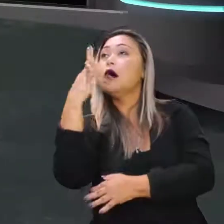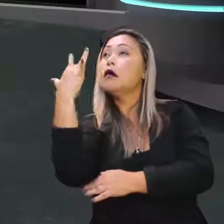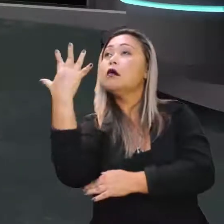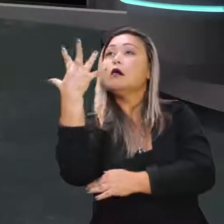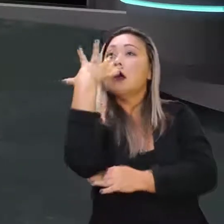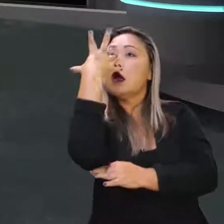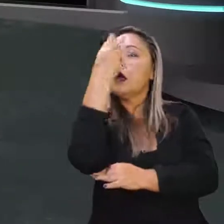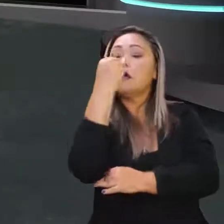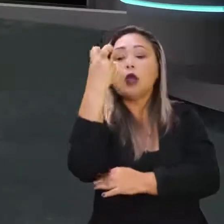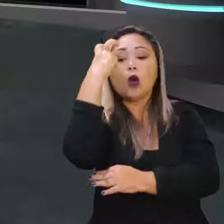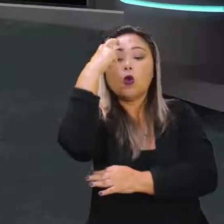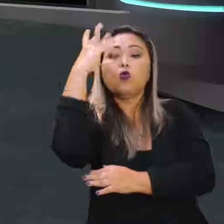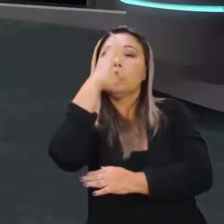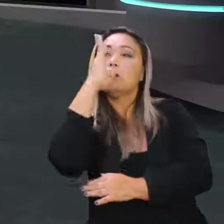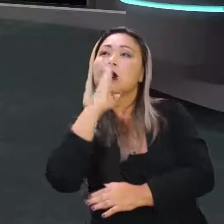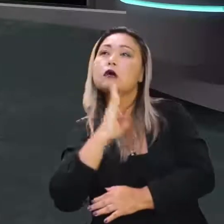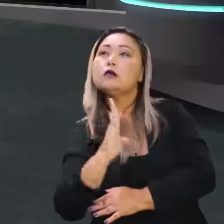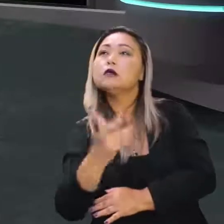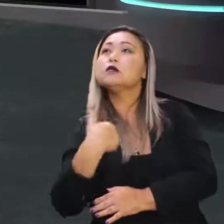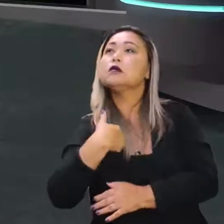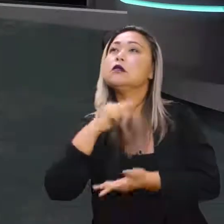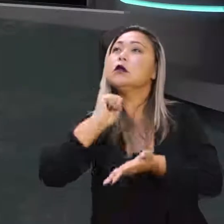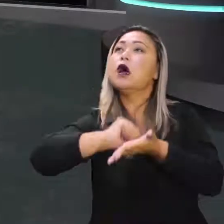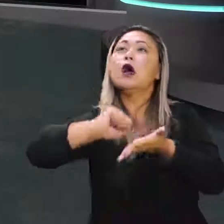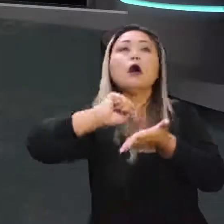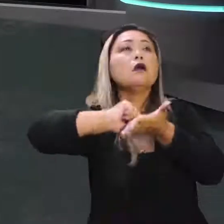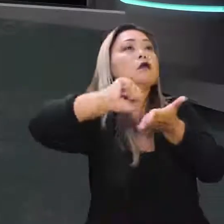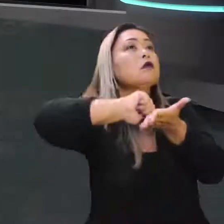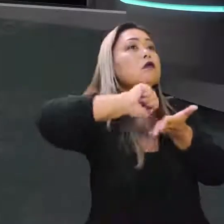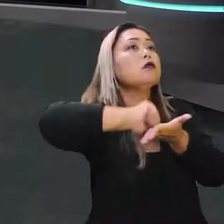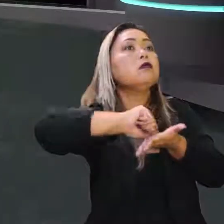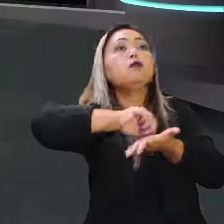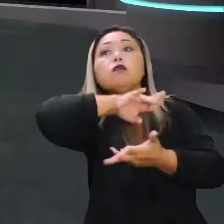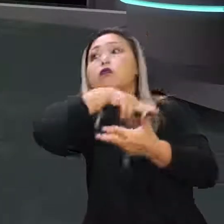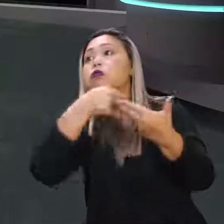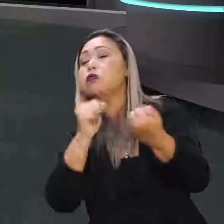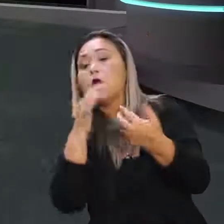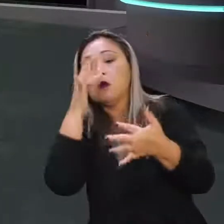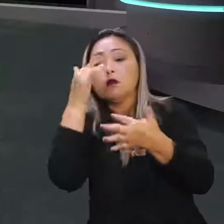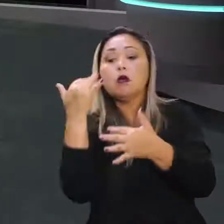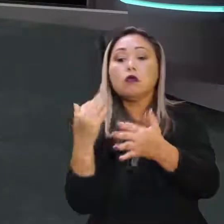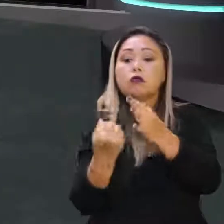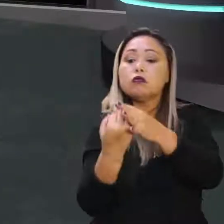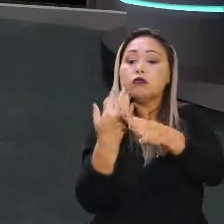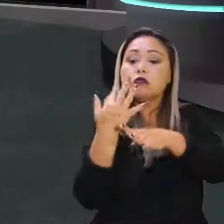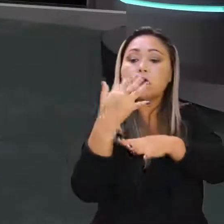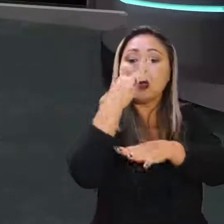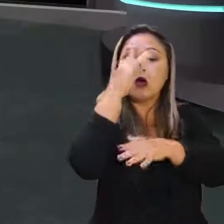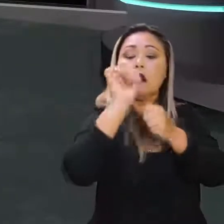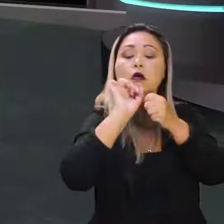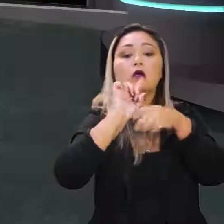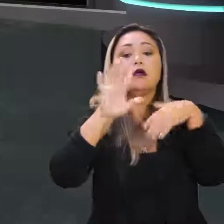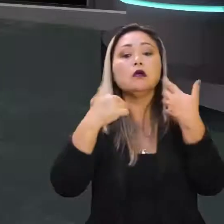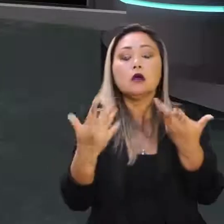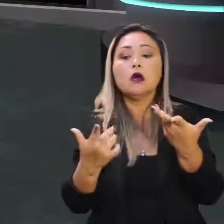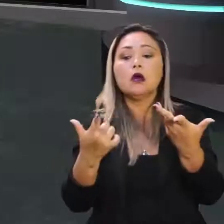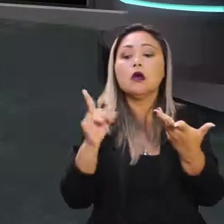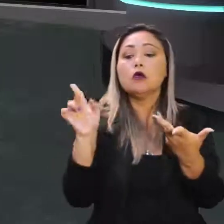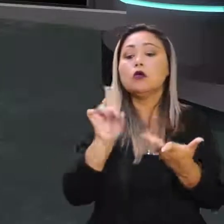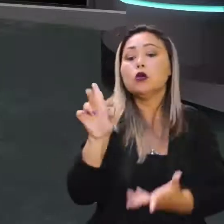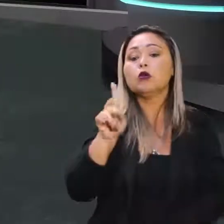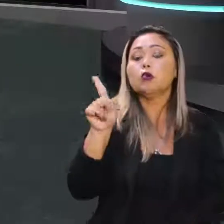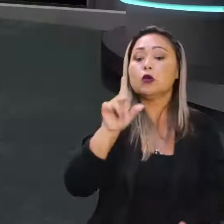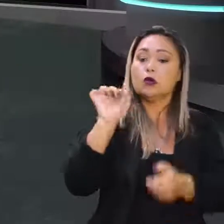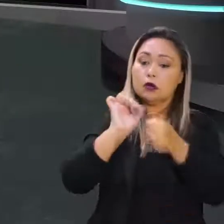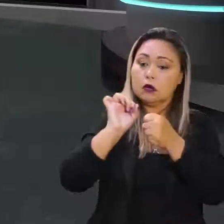né? Pela cultura, as paisagens, a fauna e a flora. E, voltando aqui com a professora, não só aqueles